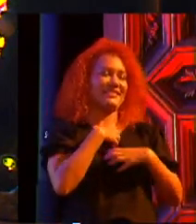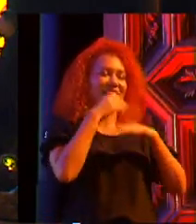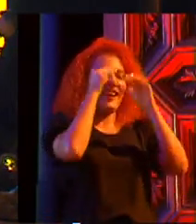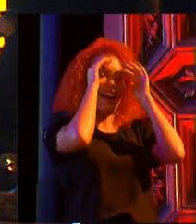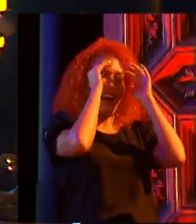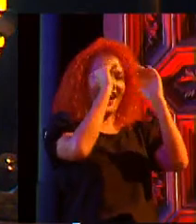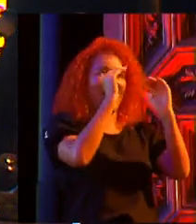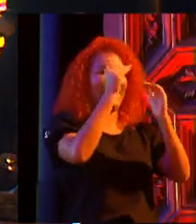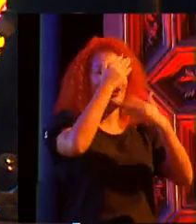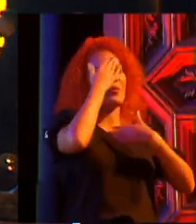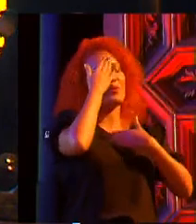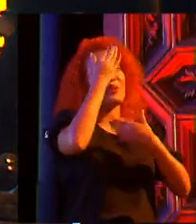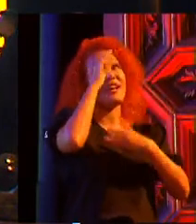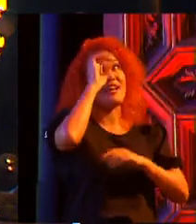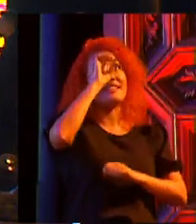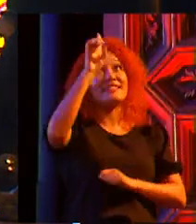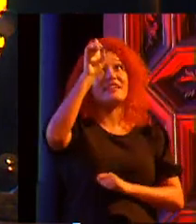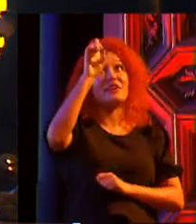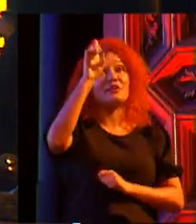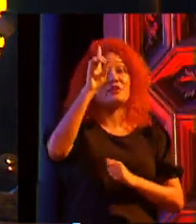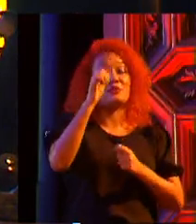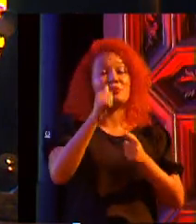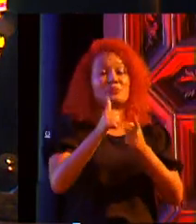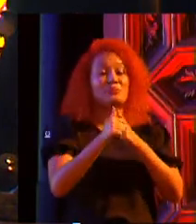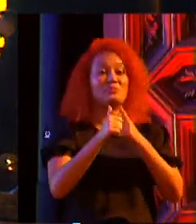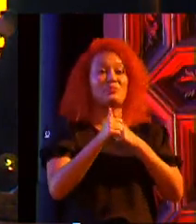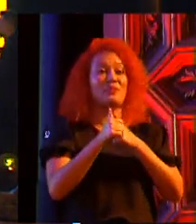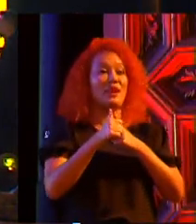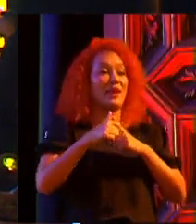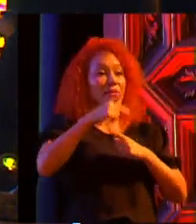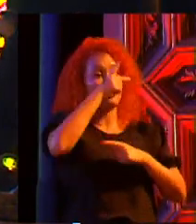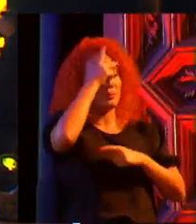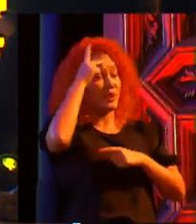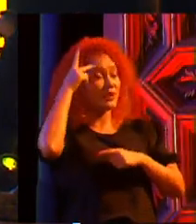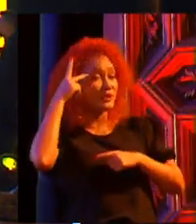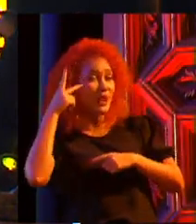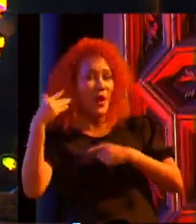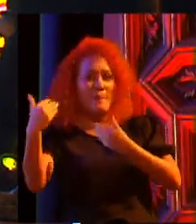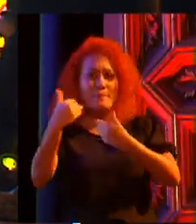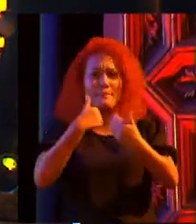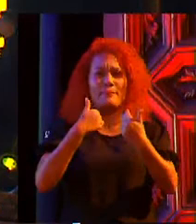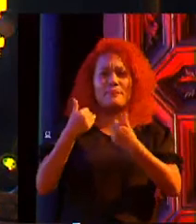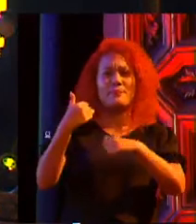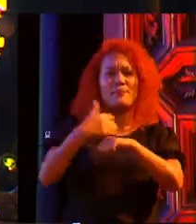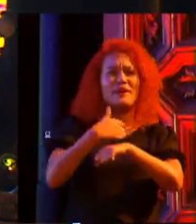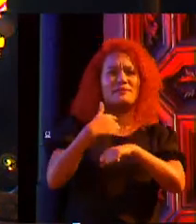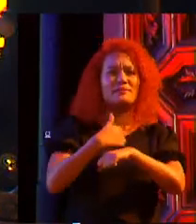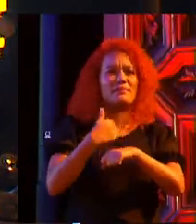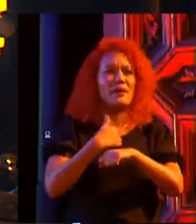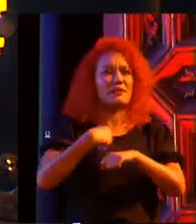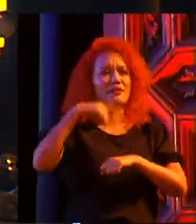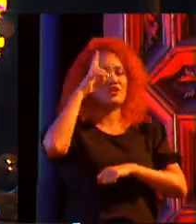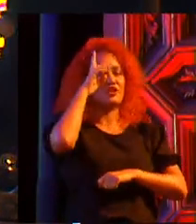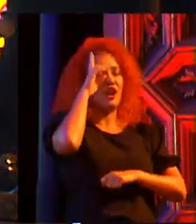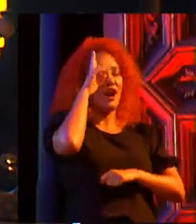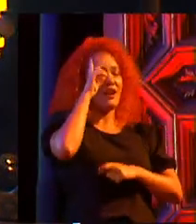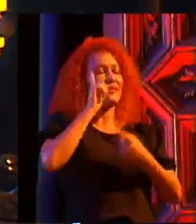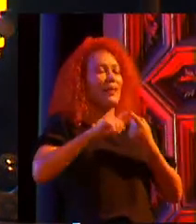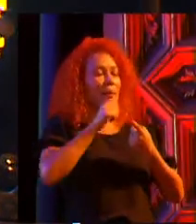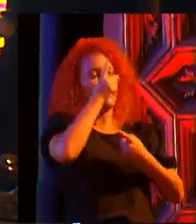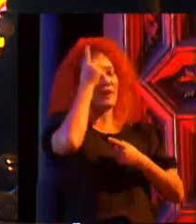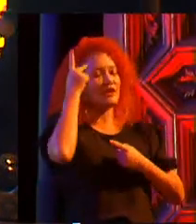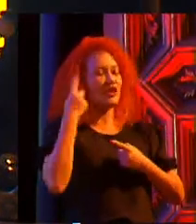aqui agradecer a Deus em primeiro lugar, a todas as pessoas que fizeram parte da minha história, principalmente os fãs. Um grande